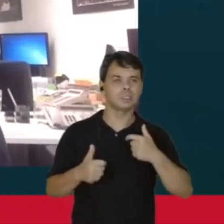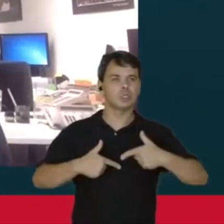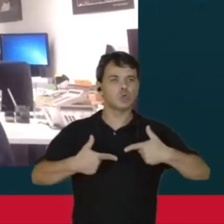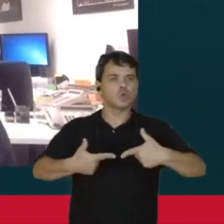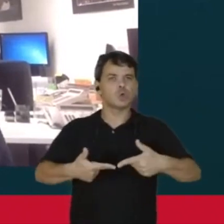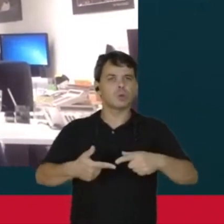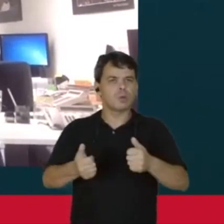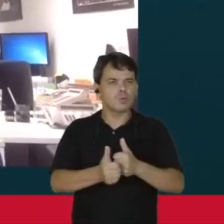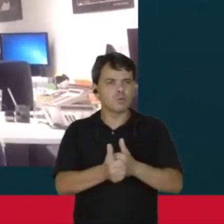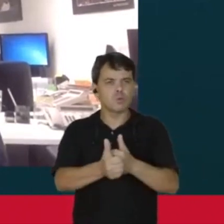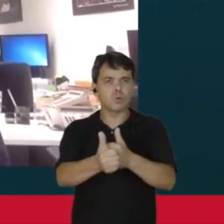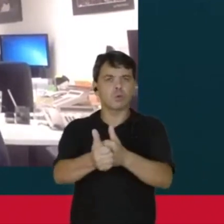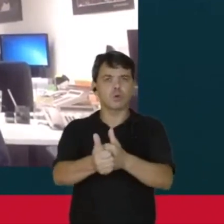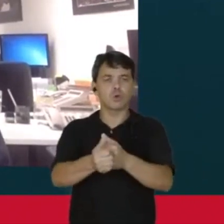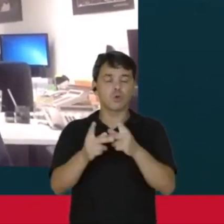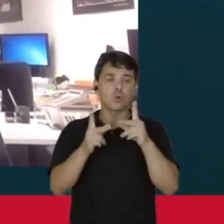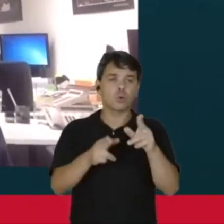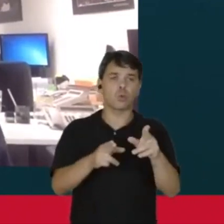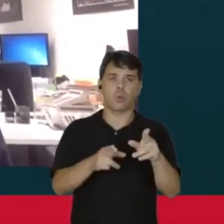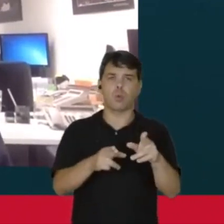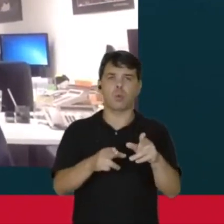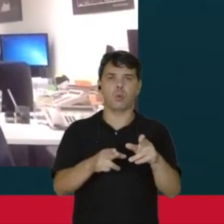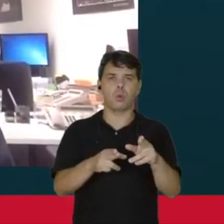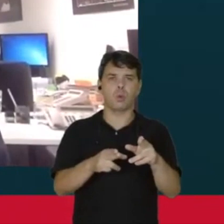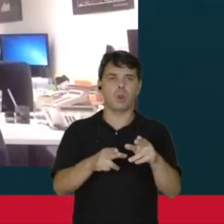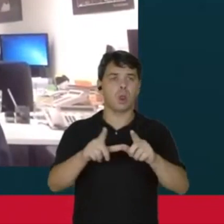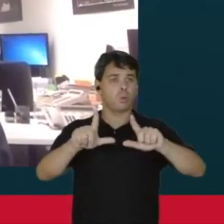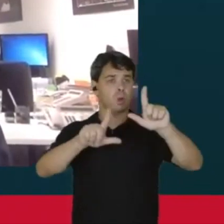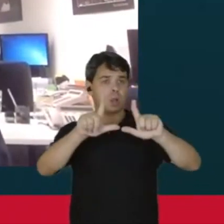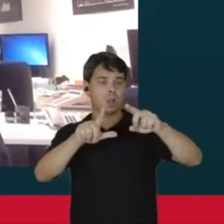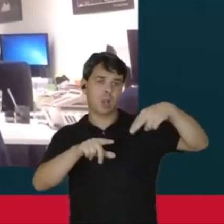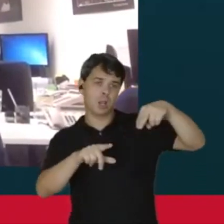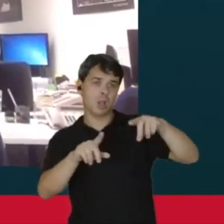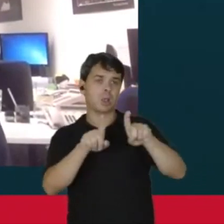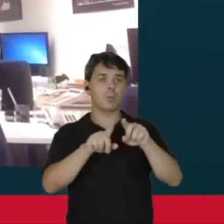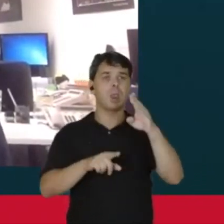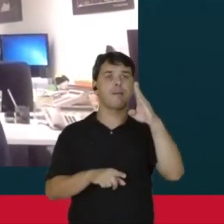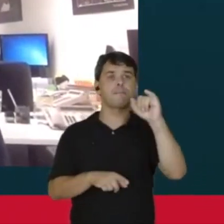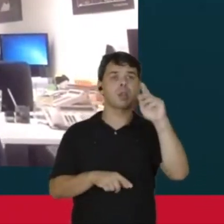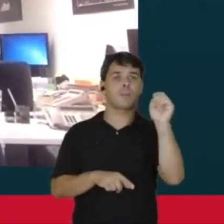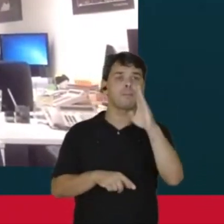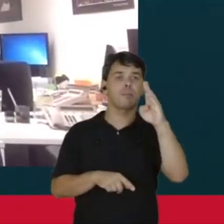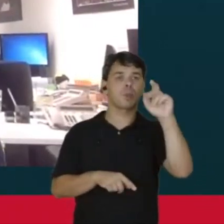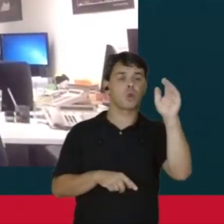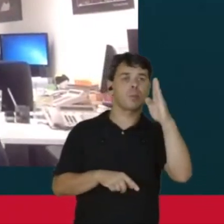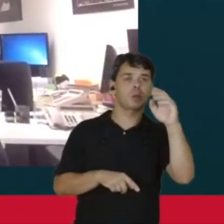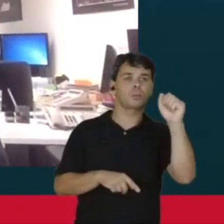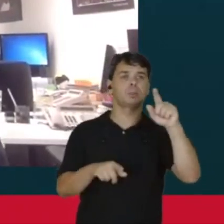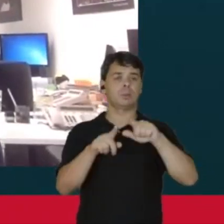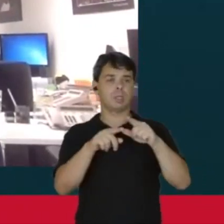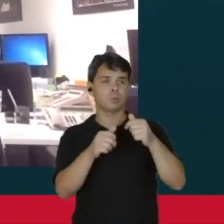um acompanhamento como se fosse uma telenovela, um Big Brother diário de grande parte da